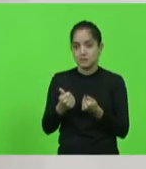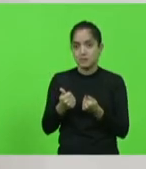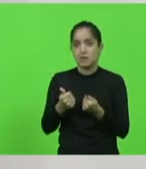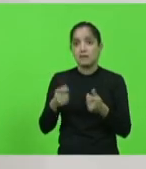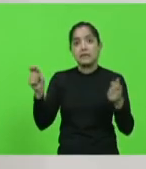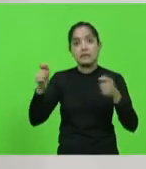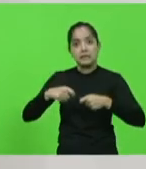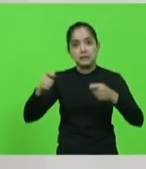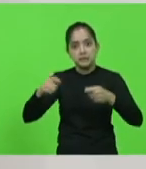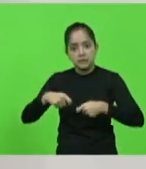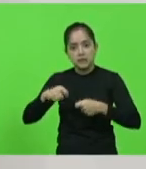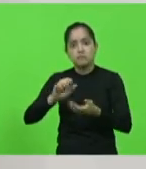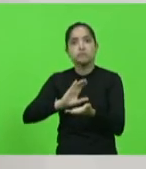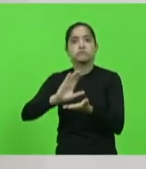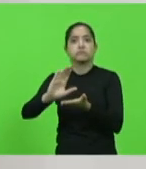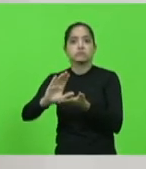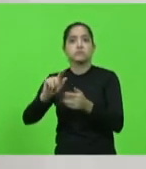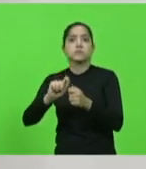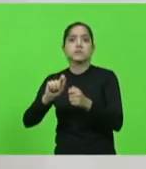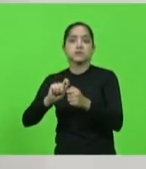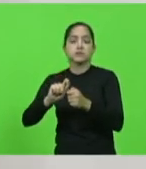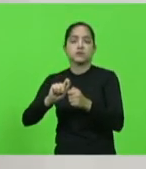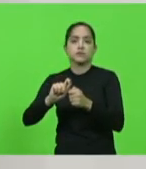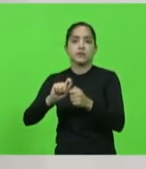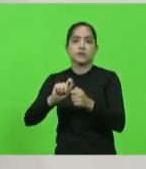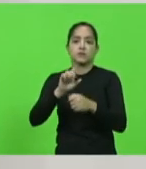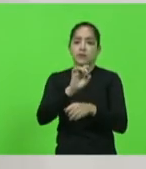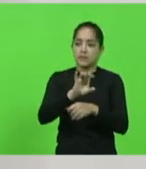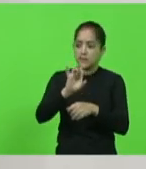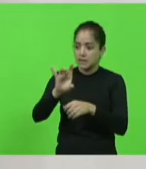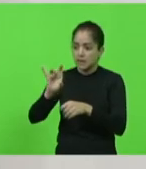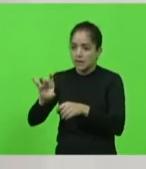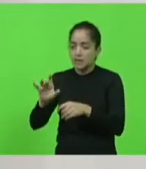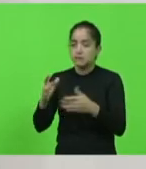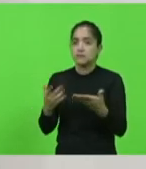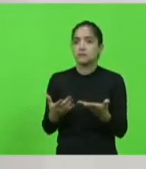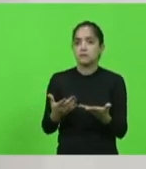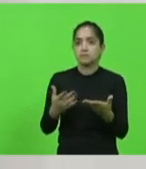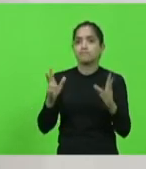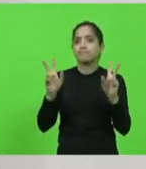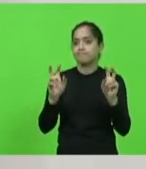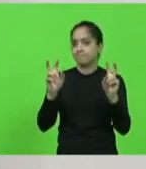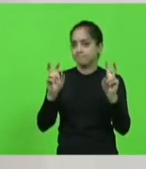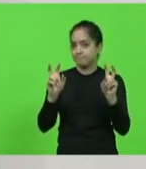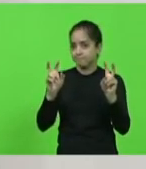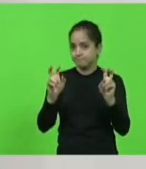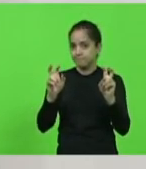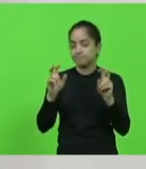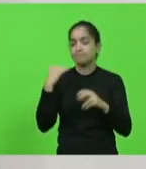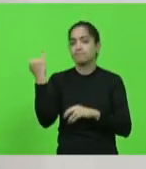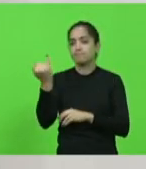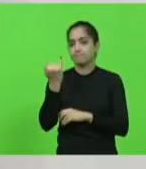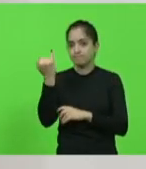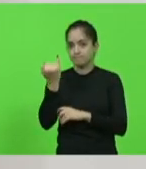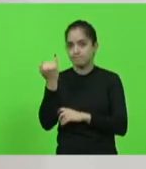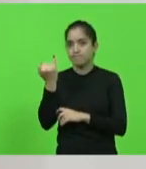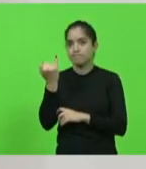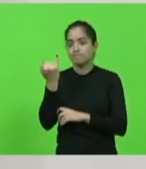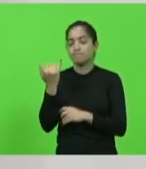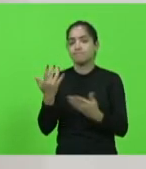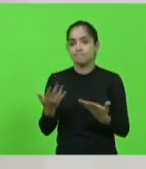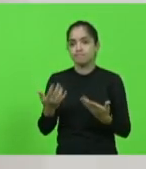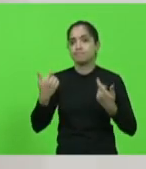o investimento que está sendo feito em cada propriedade. Esse é um tema muito interessante, muito importante, delicado, e